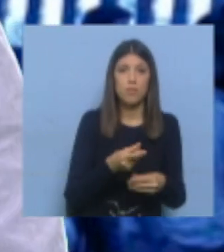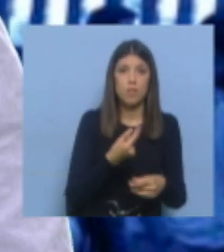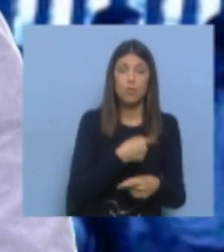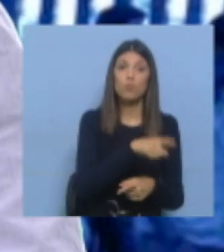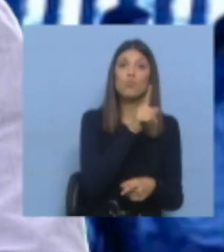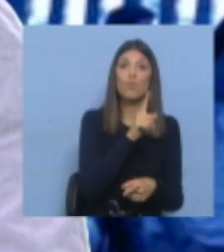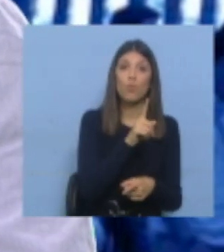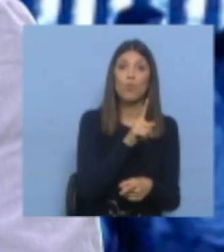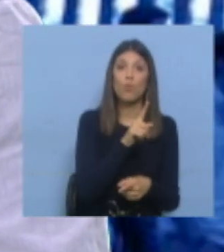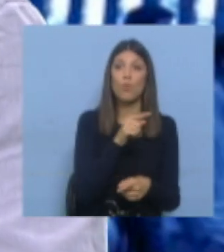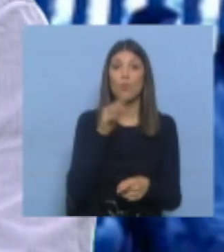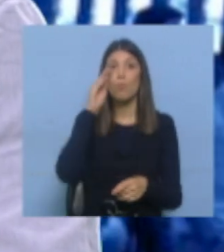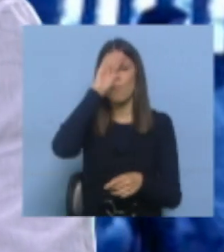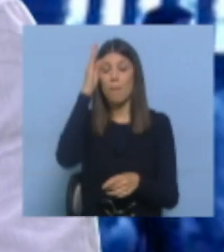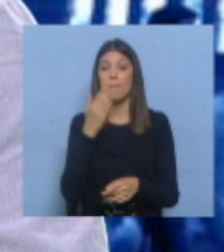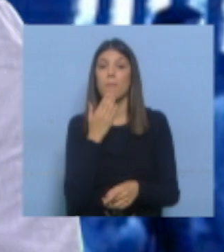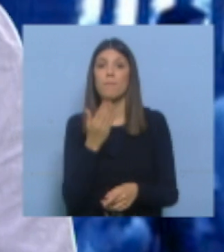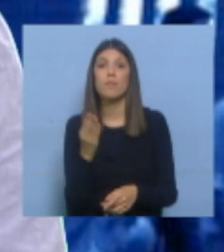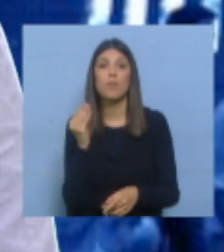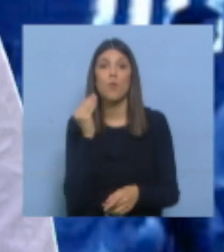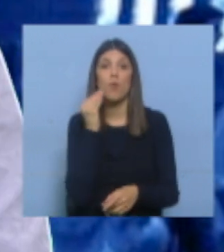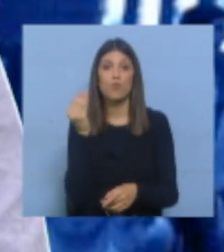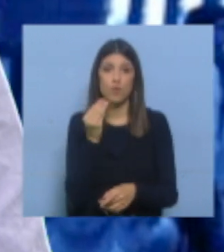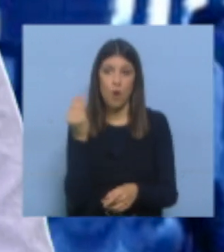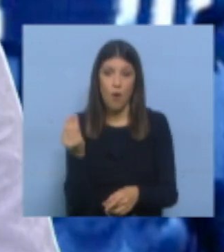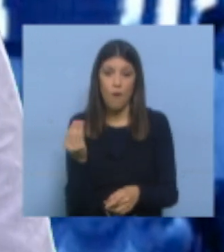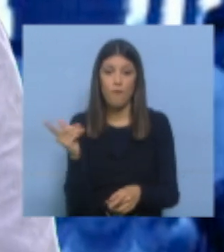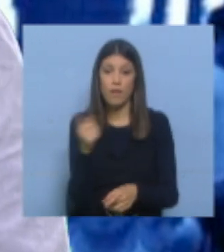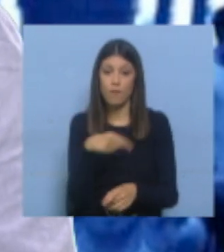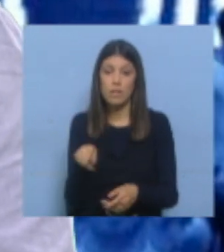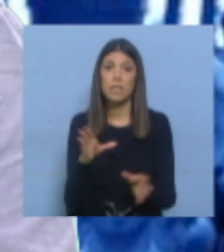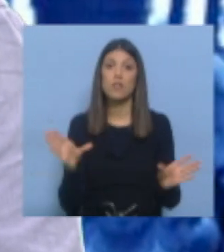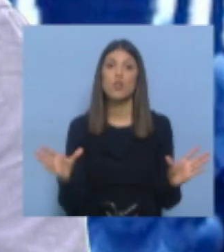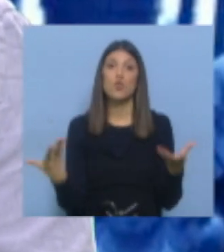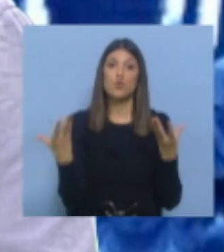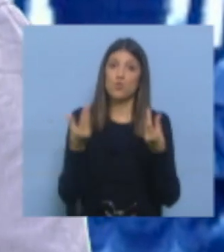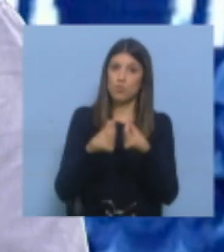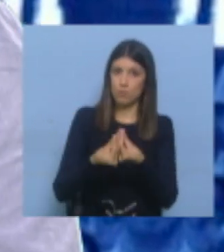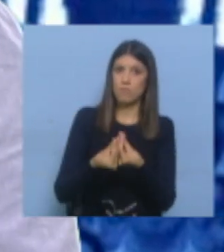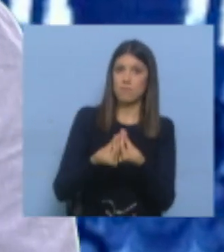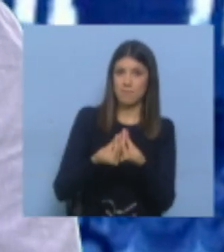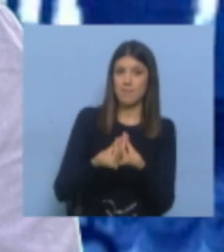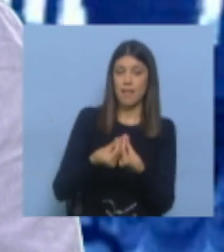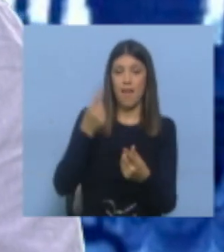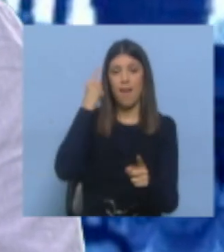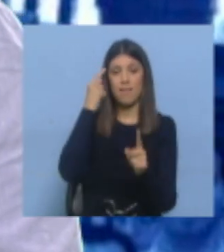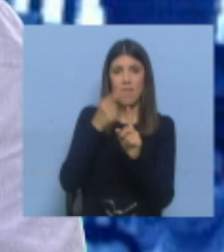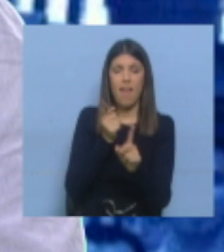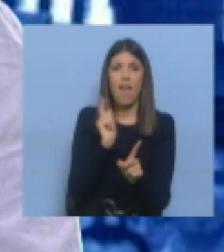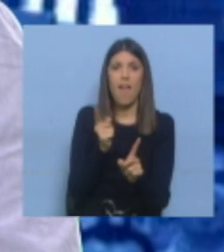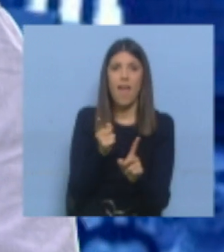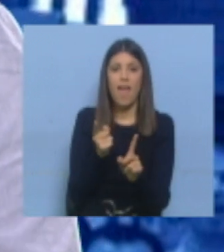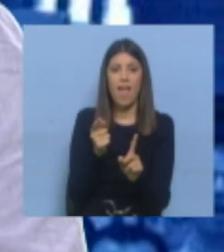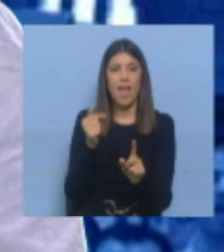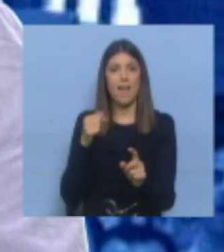e está a pedir aos jovens, não está a pedir a economistas para se juntarem. Portanto, precisamente a ideia é essa, é com dinamismo,